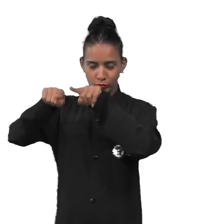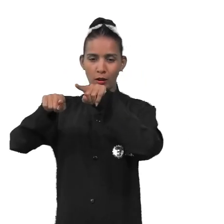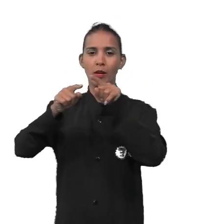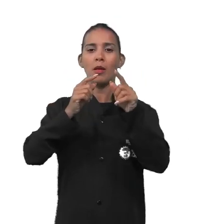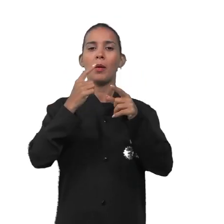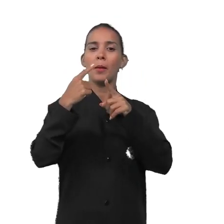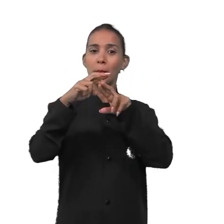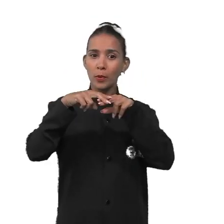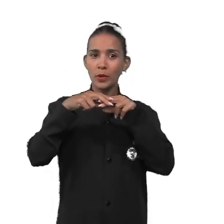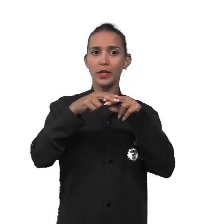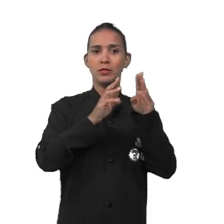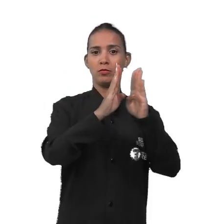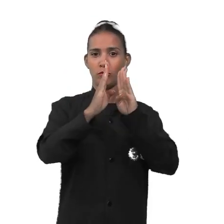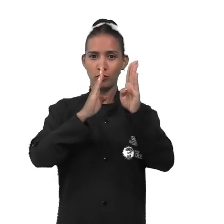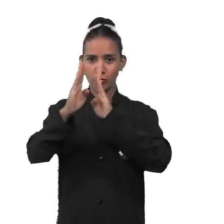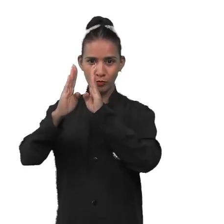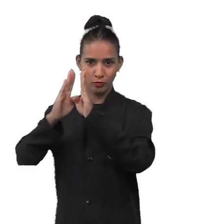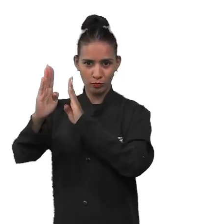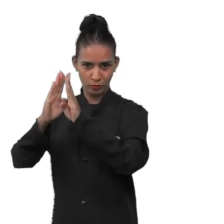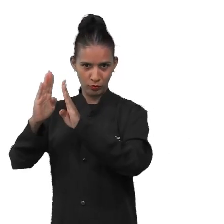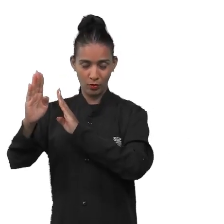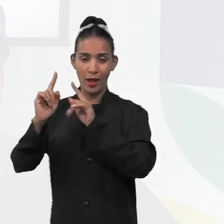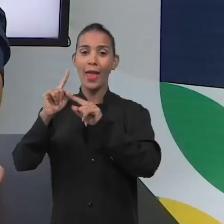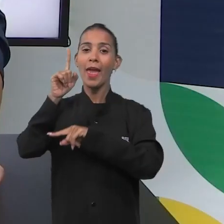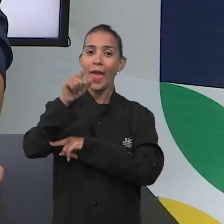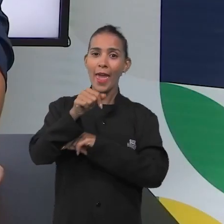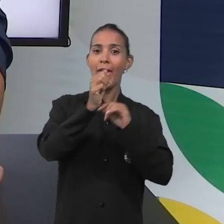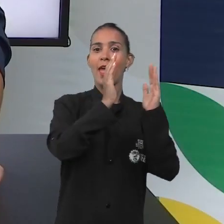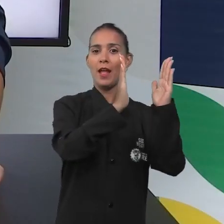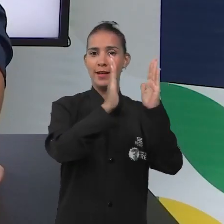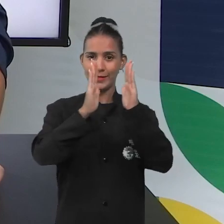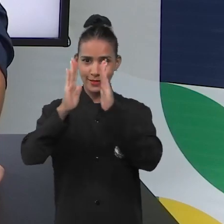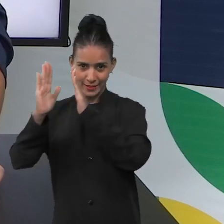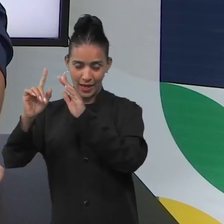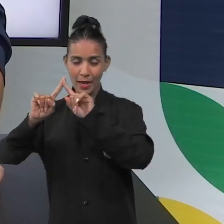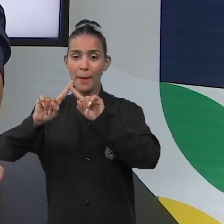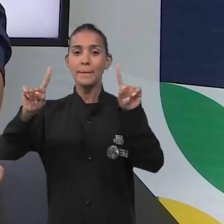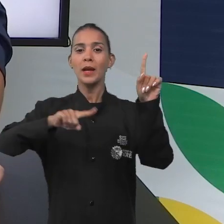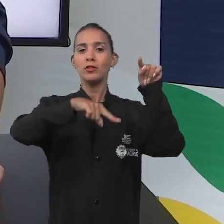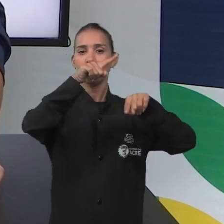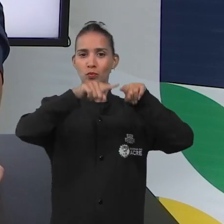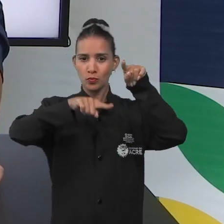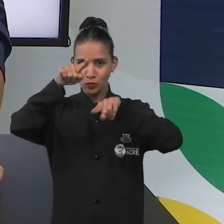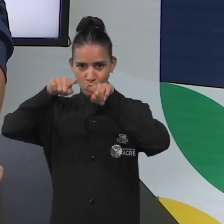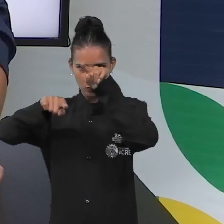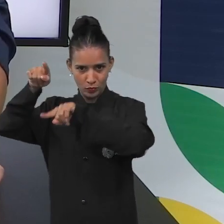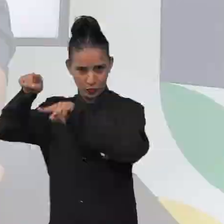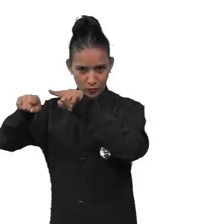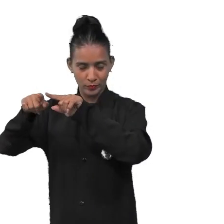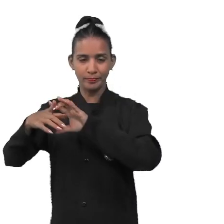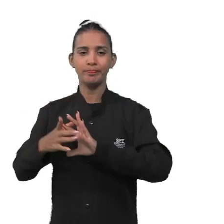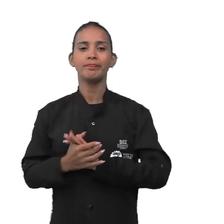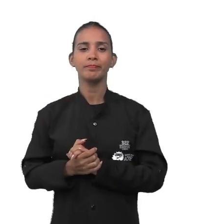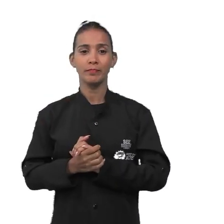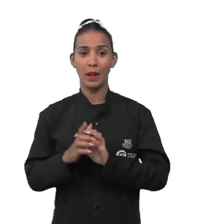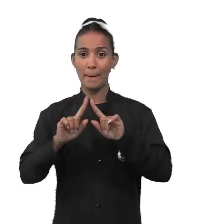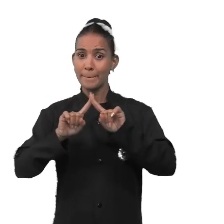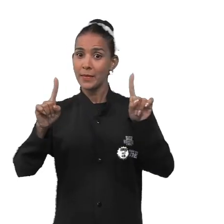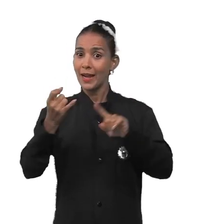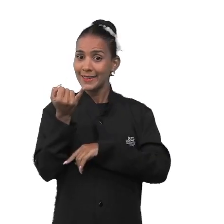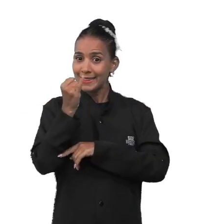alternados, eu tenho um polo em série. Então, sempre que você tiver um polo em série, você vai somar os potenciais. Agora, se esse polo